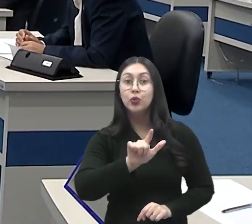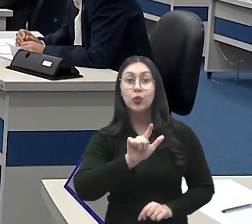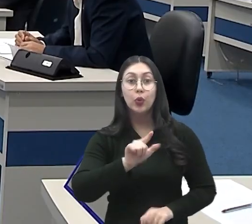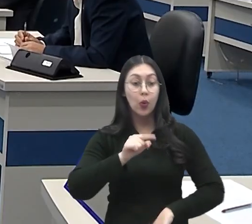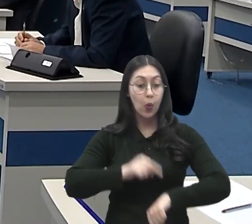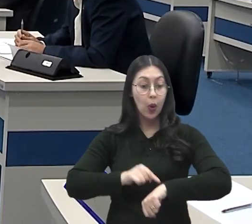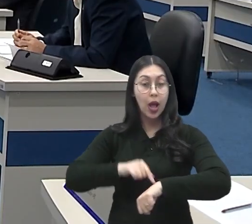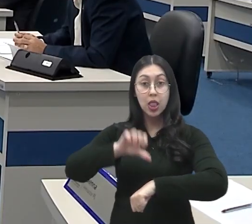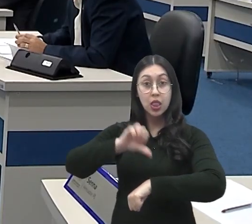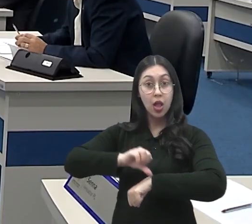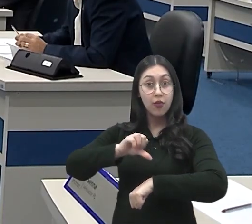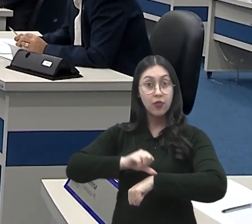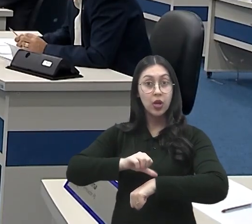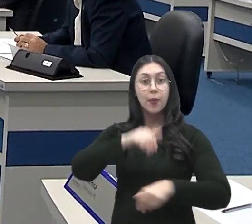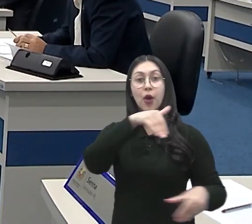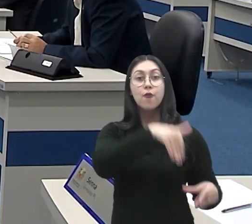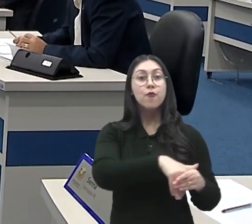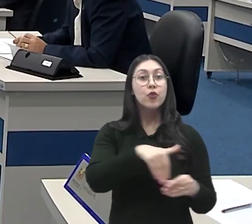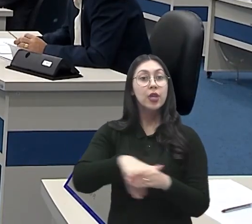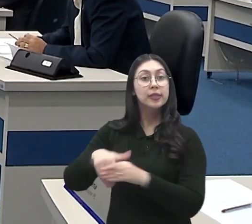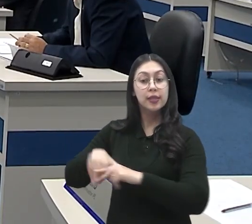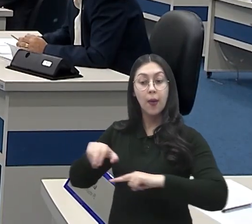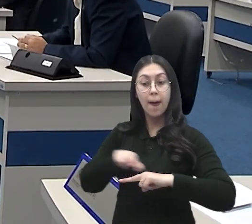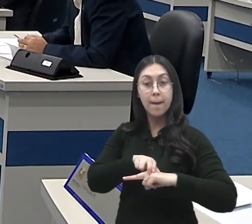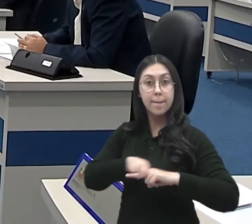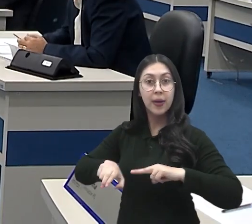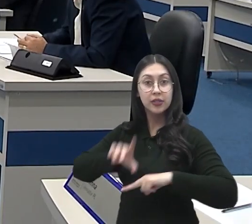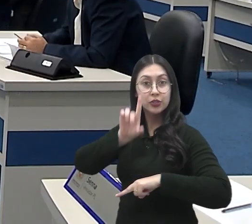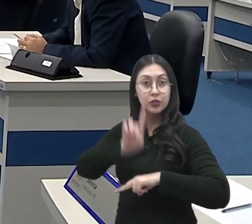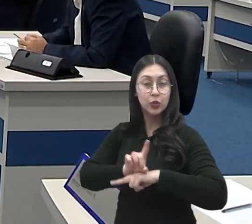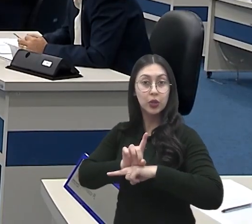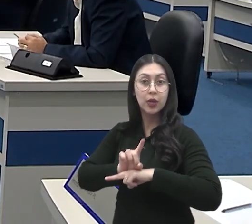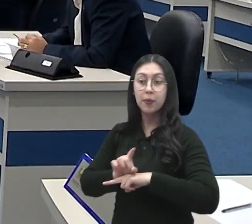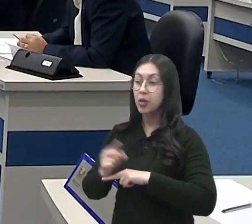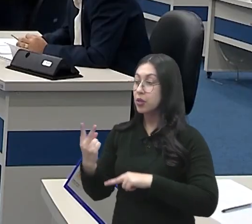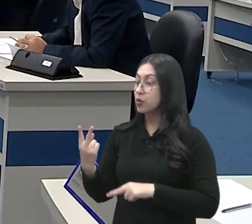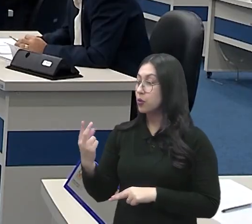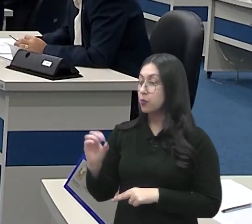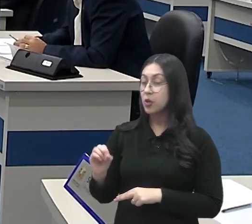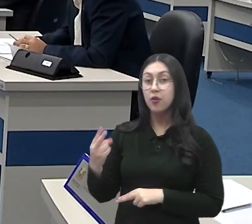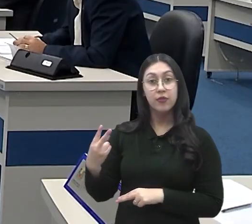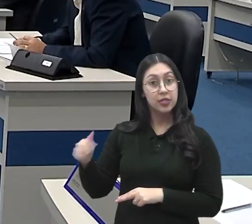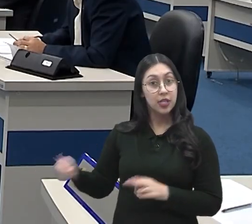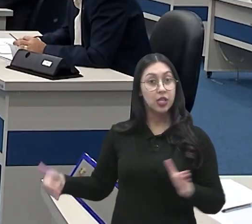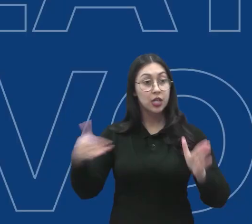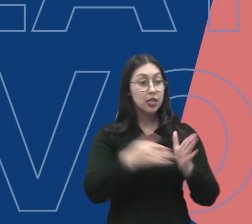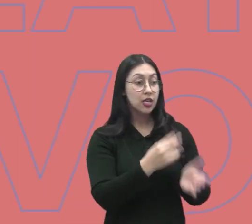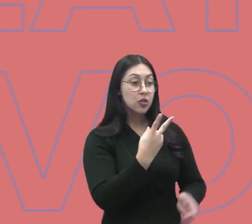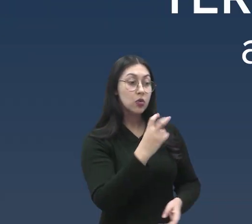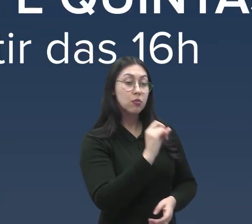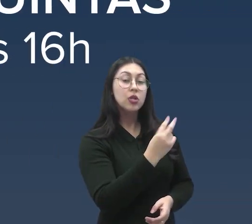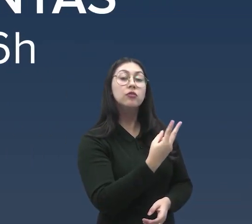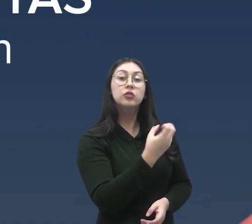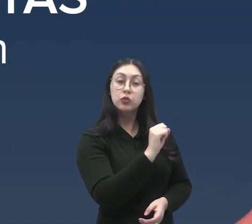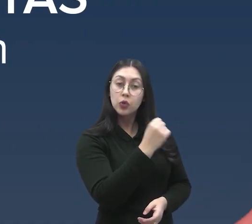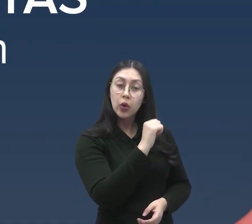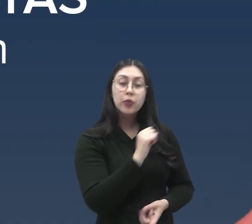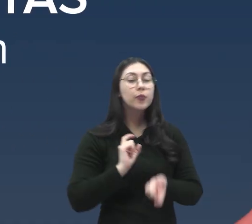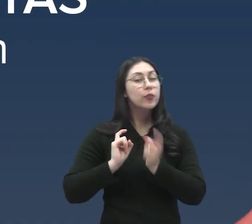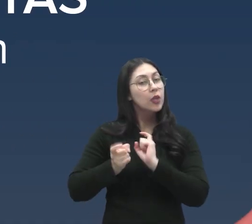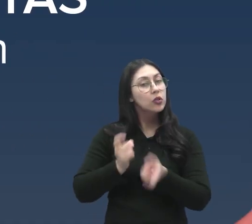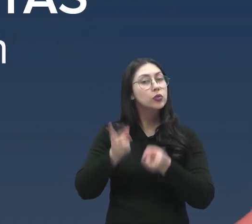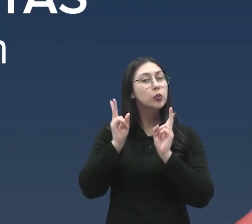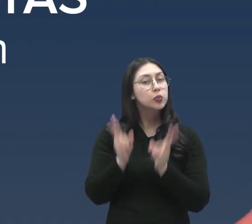manhã, para a eleição da mesa diretora para o biênio 2027-2028. As sessões da Câmara